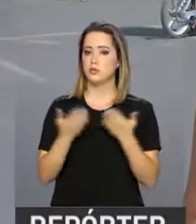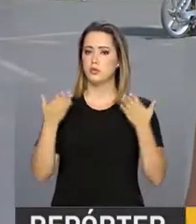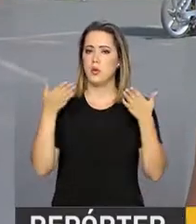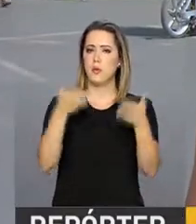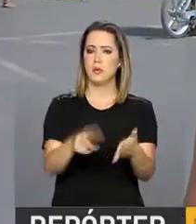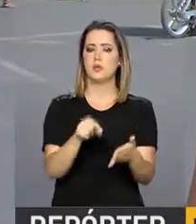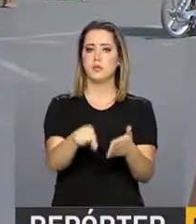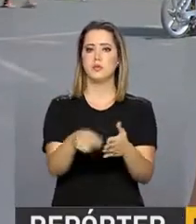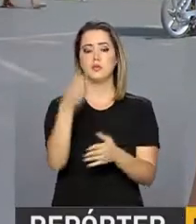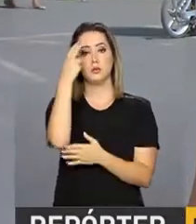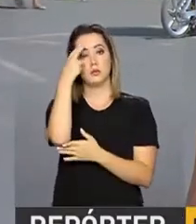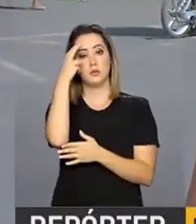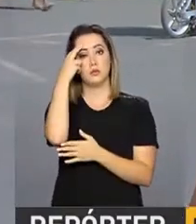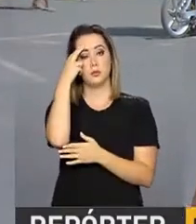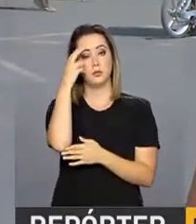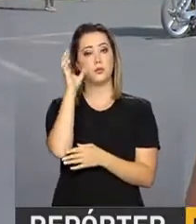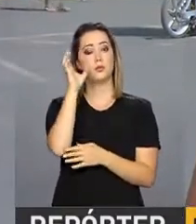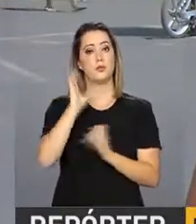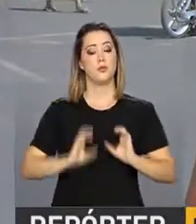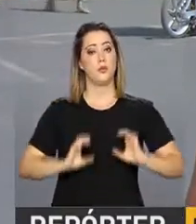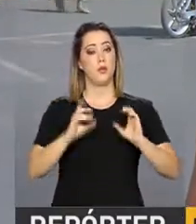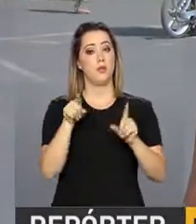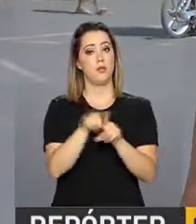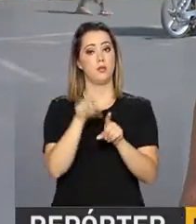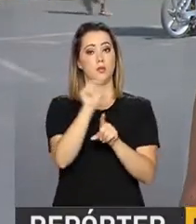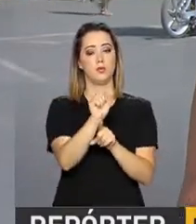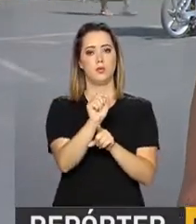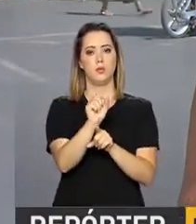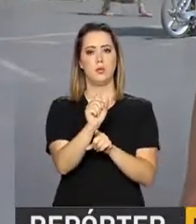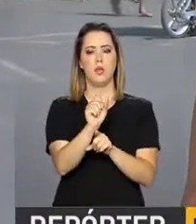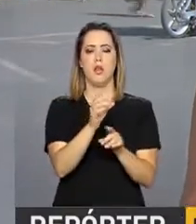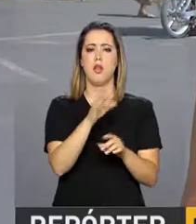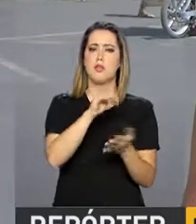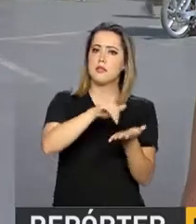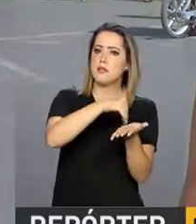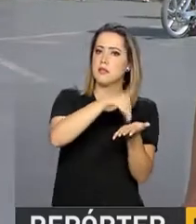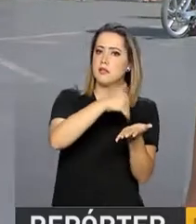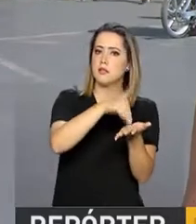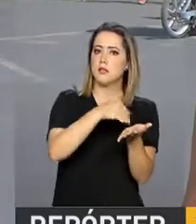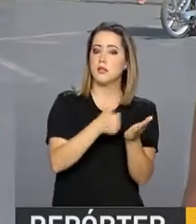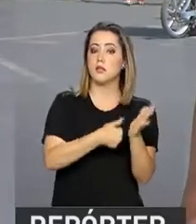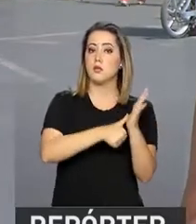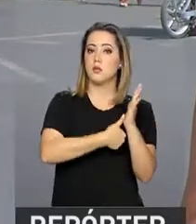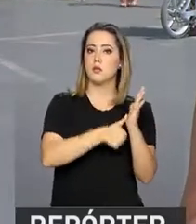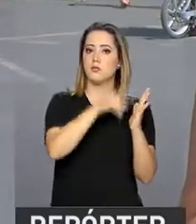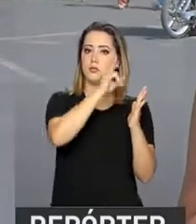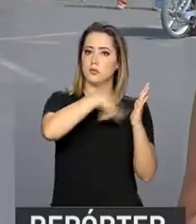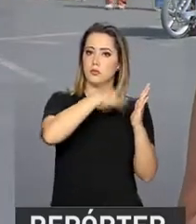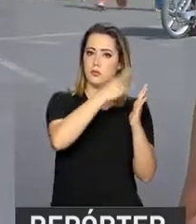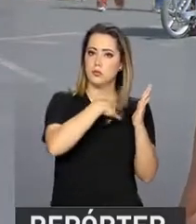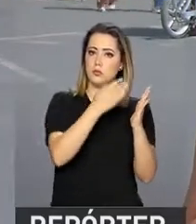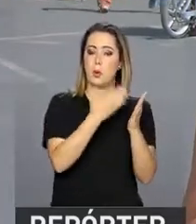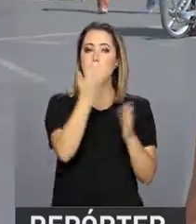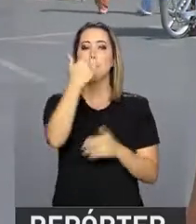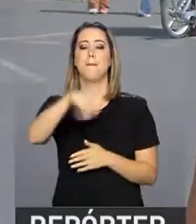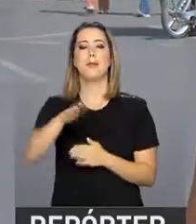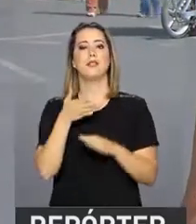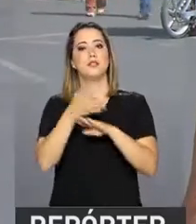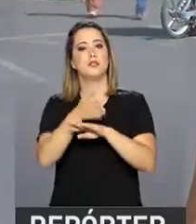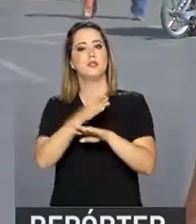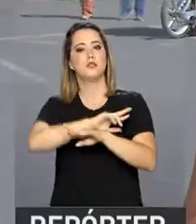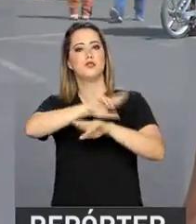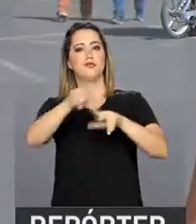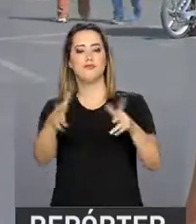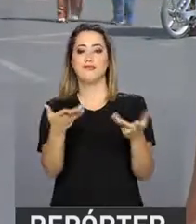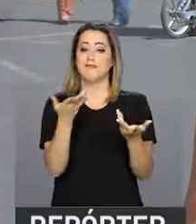à cultura e cidadania, a Secretaria Nacional de Juventude criou a ID Jovem, que oferece meia entrada em diversas atrações.